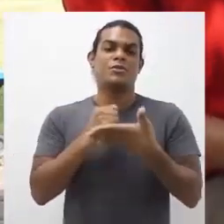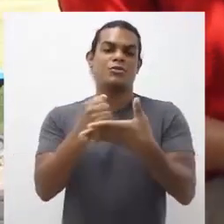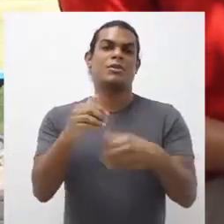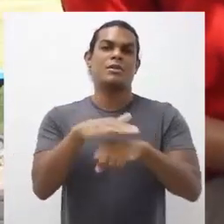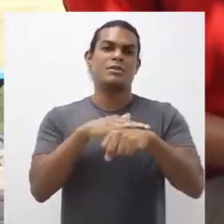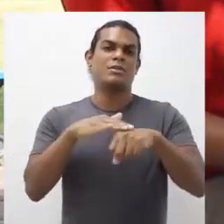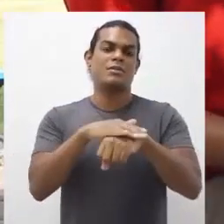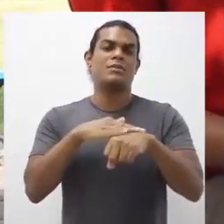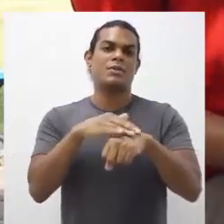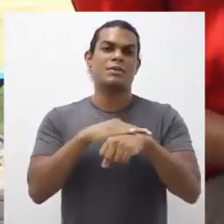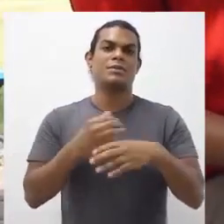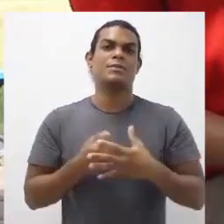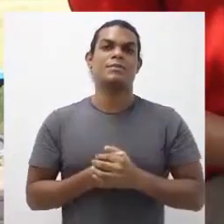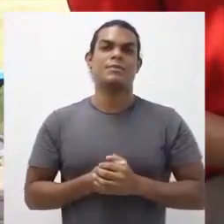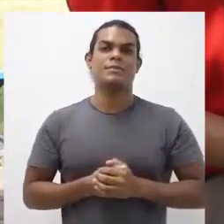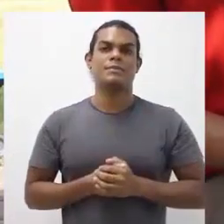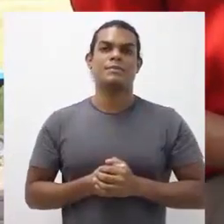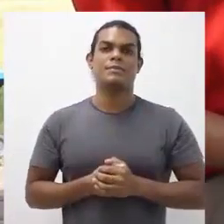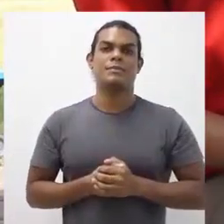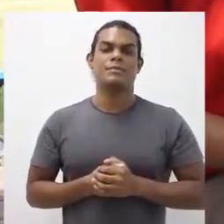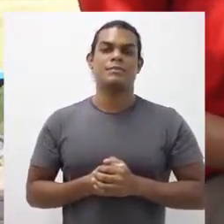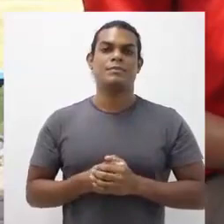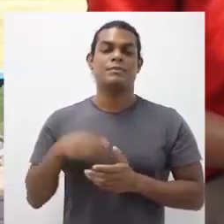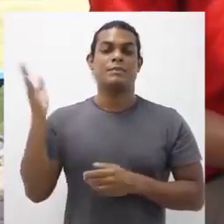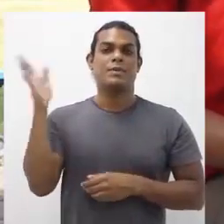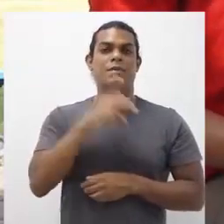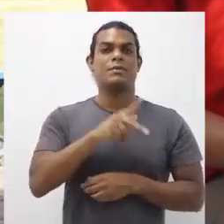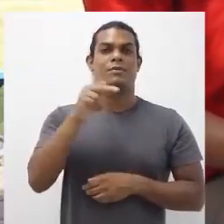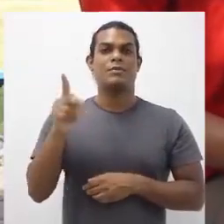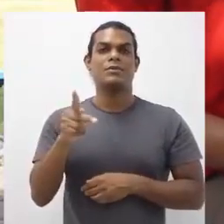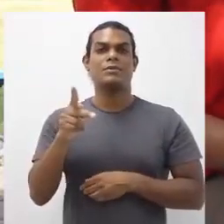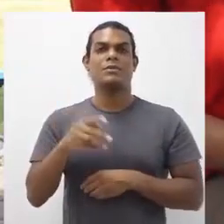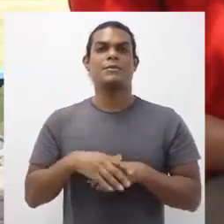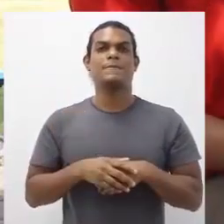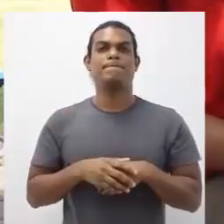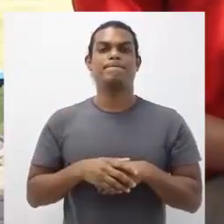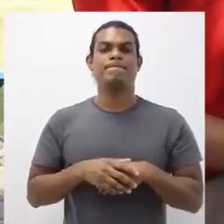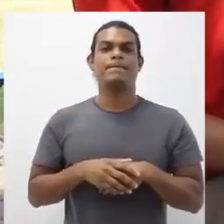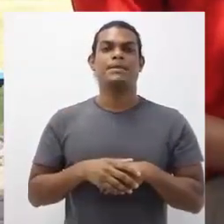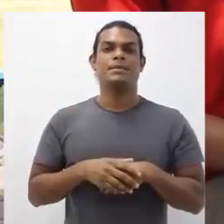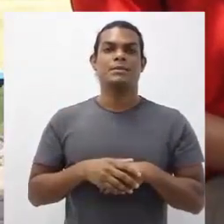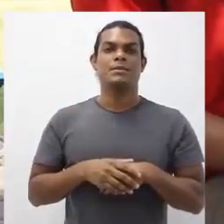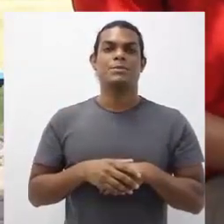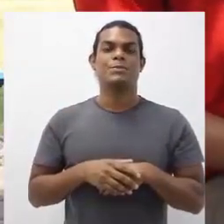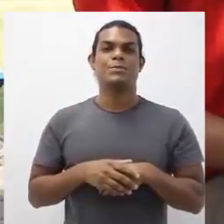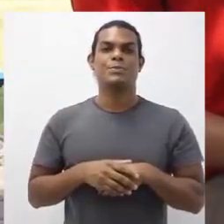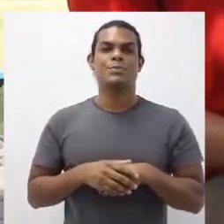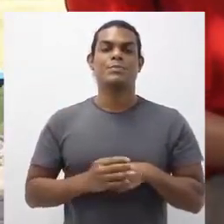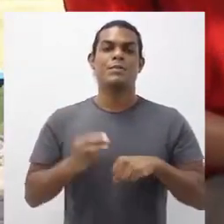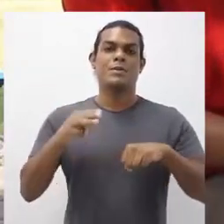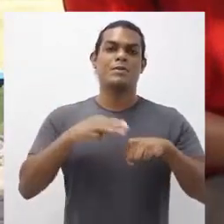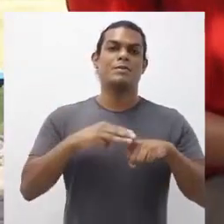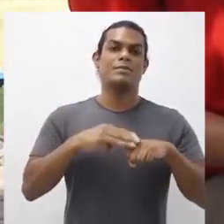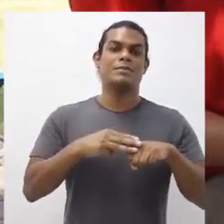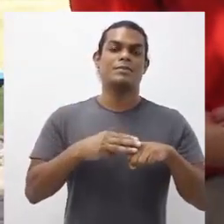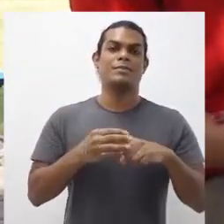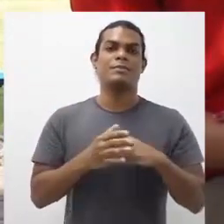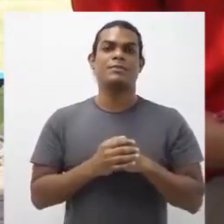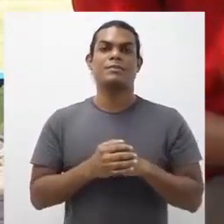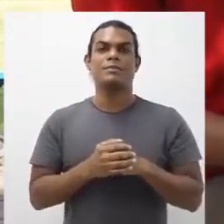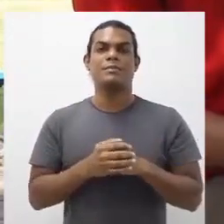sua formação, toda a sua especialidade nessa área. A professora Flávia, ela é especialista no assunto, como já falei,